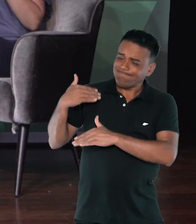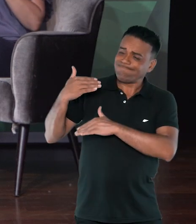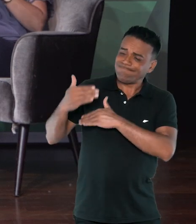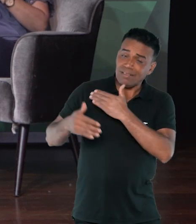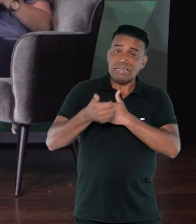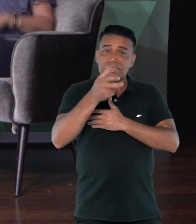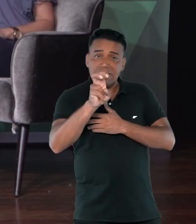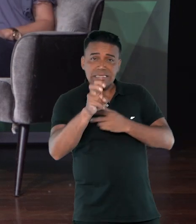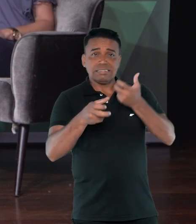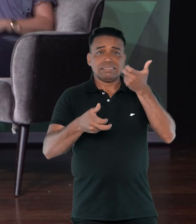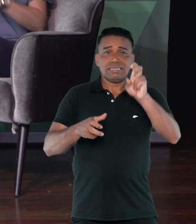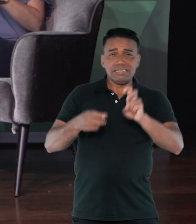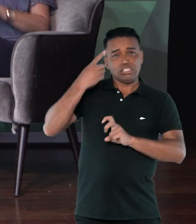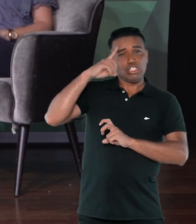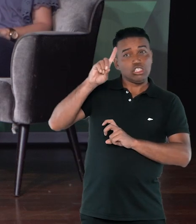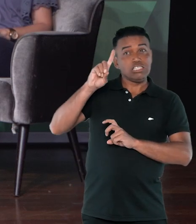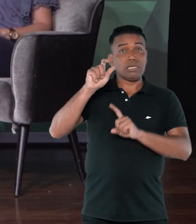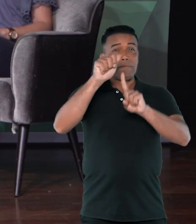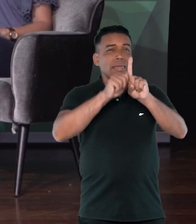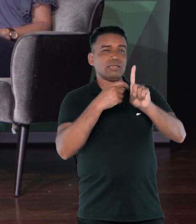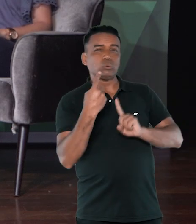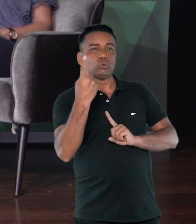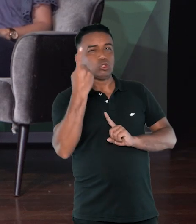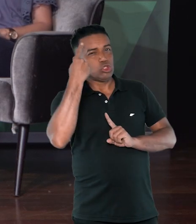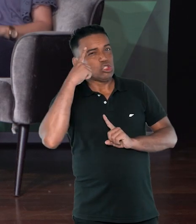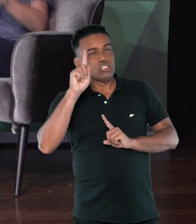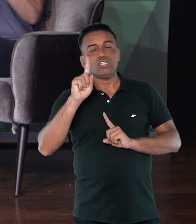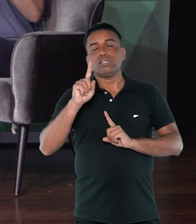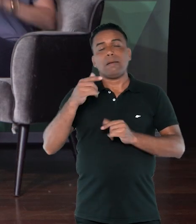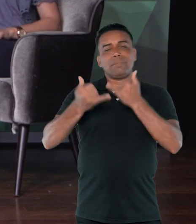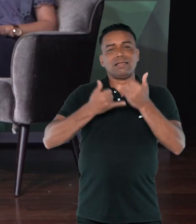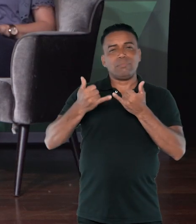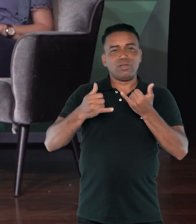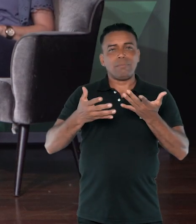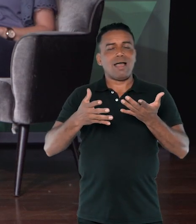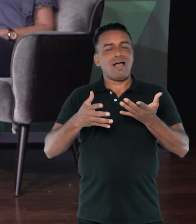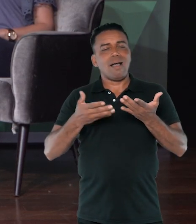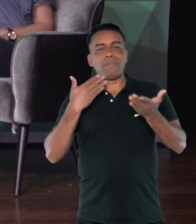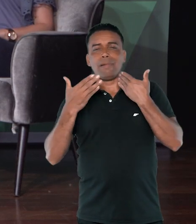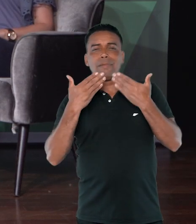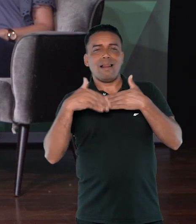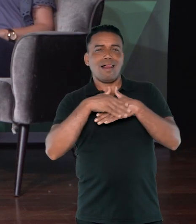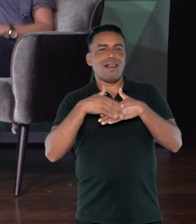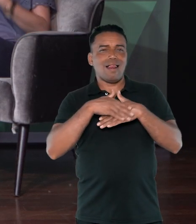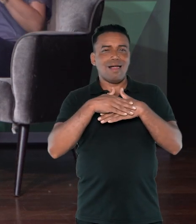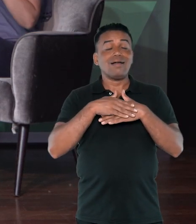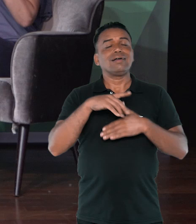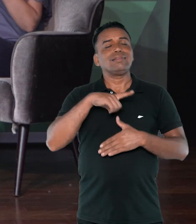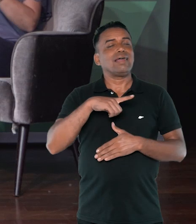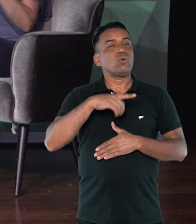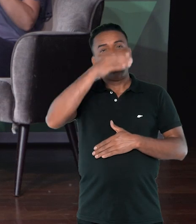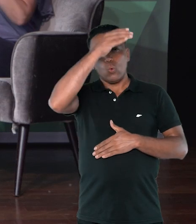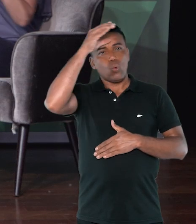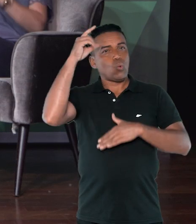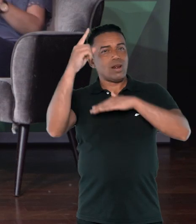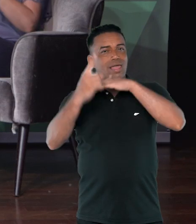fazer manutenção. Tem um querido cliente que vai uma vez por ano, no início do ano ele vai. E ela foi